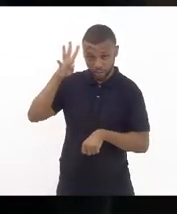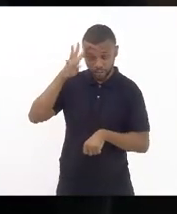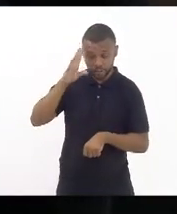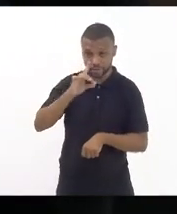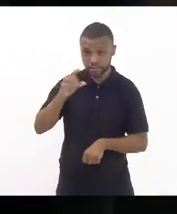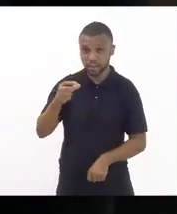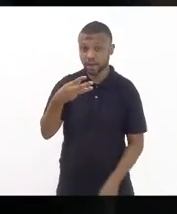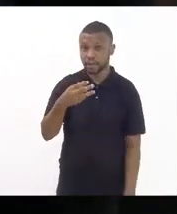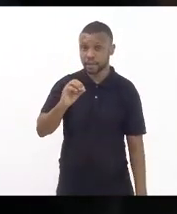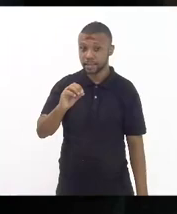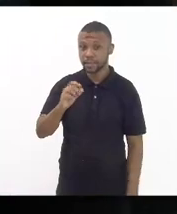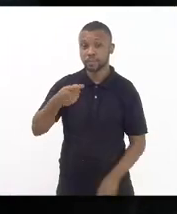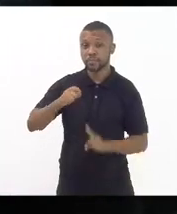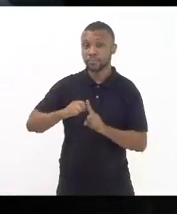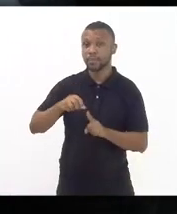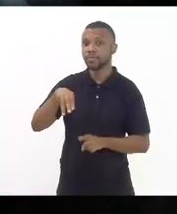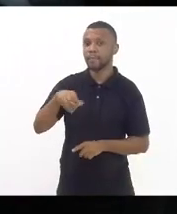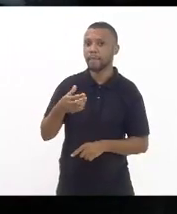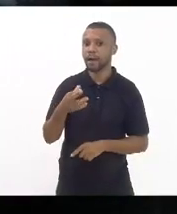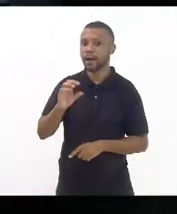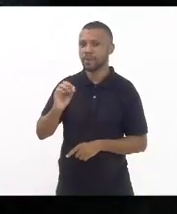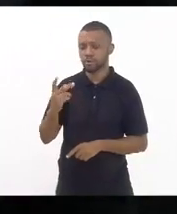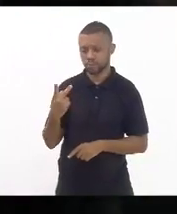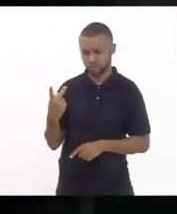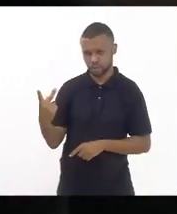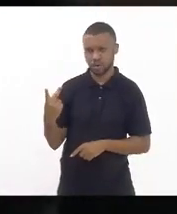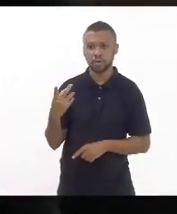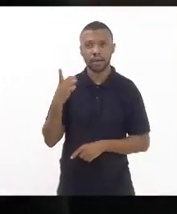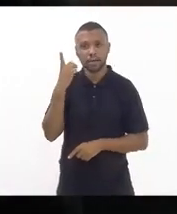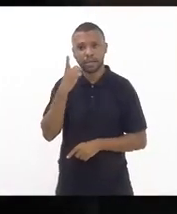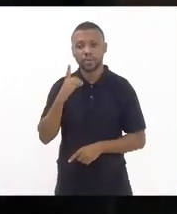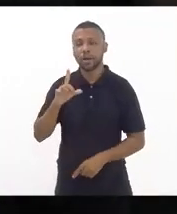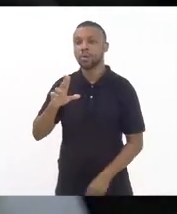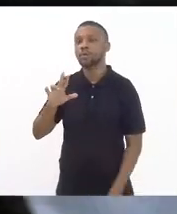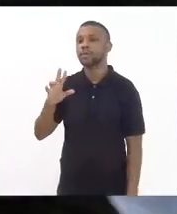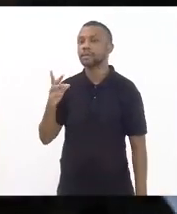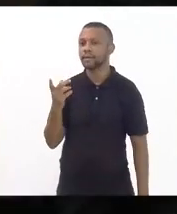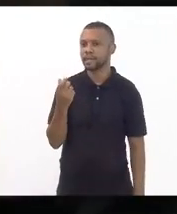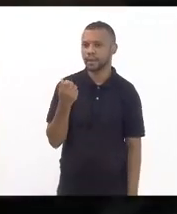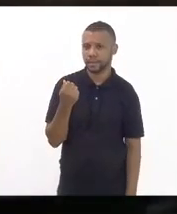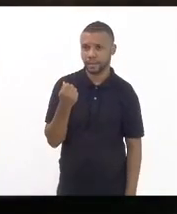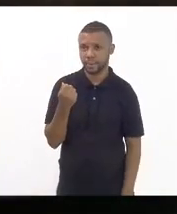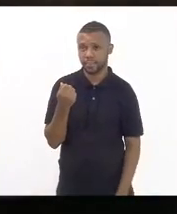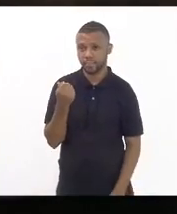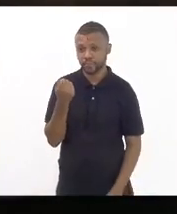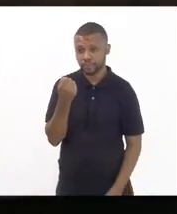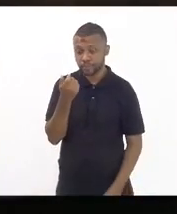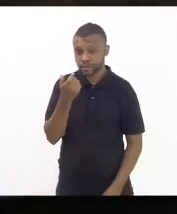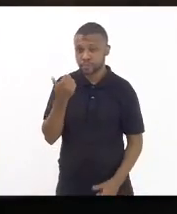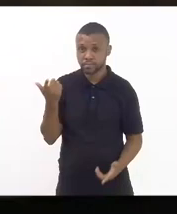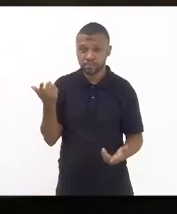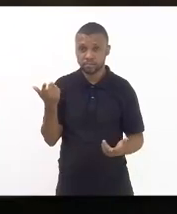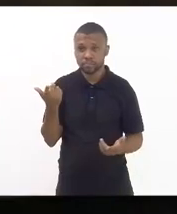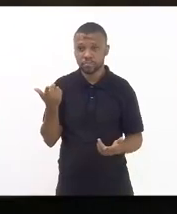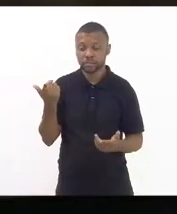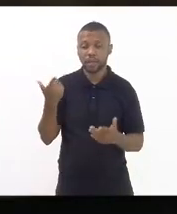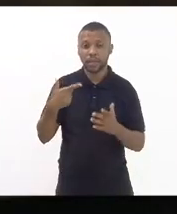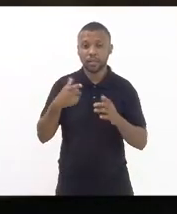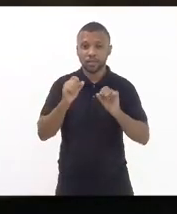de março, eu e a deputada Lucinha, representando neste quadro que aí está,